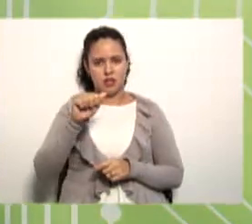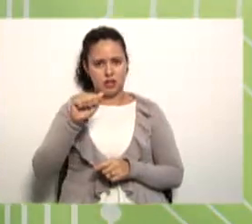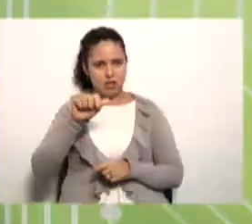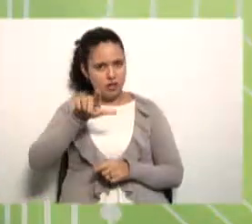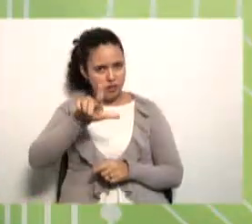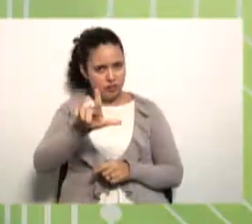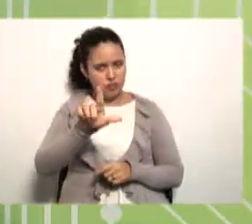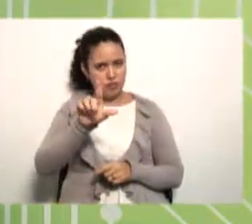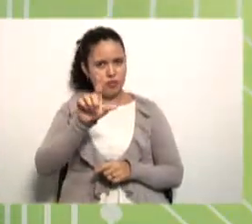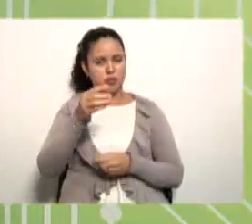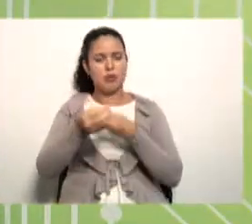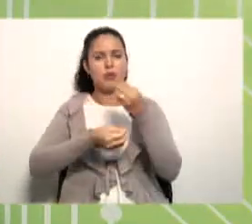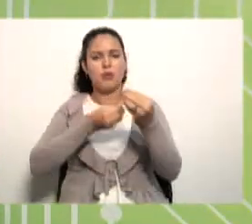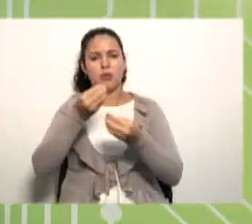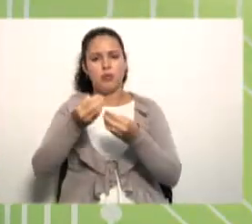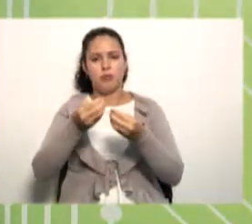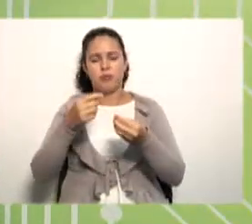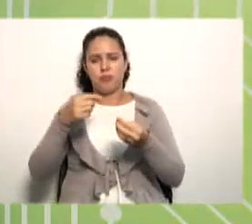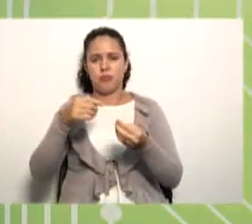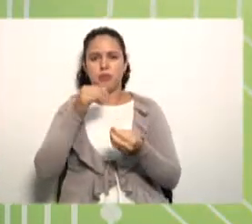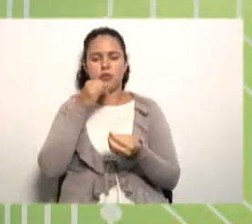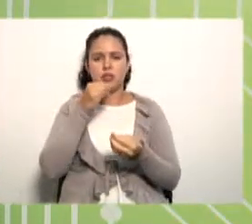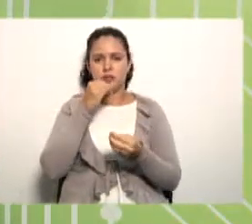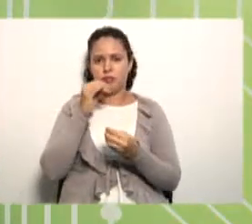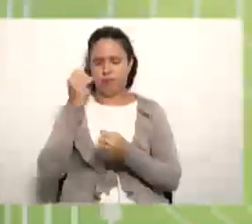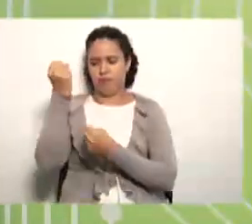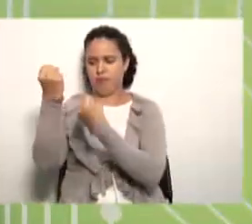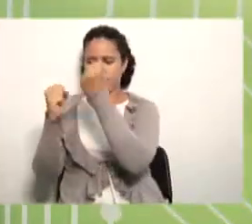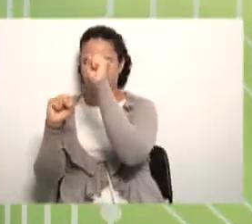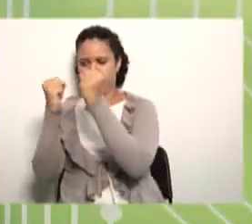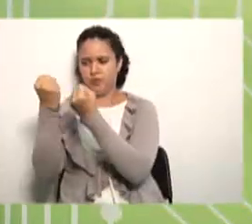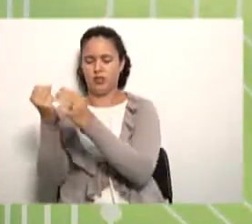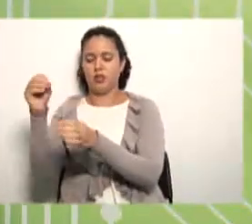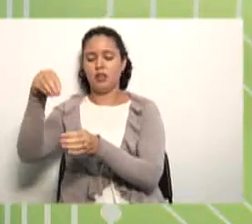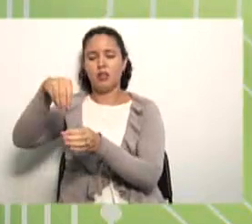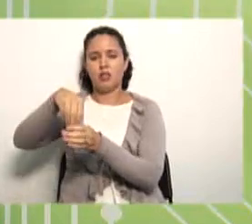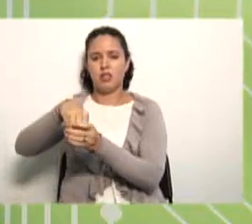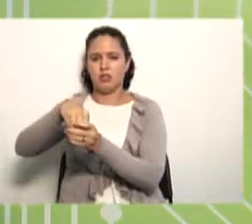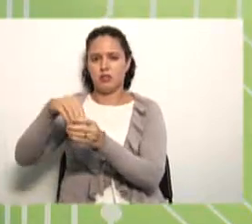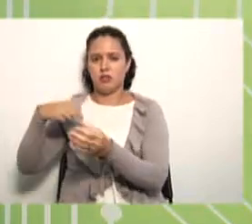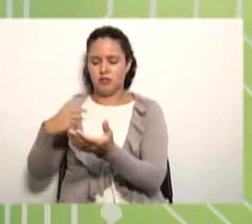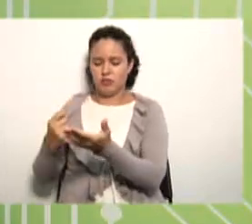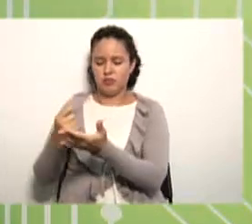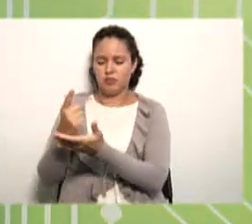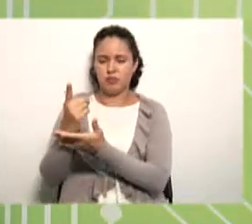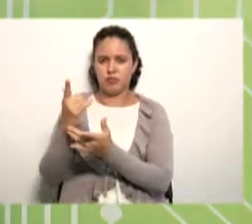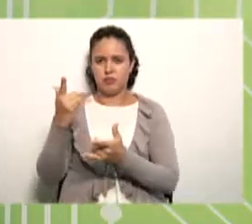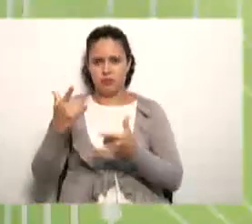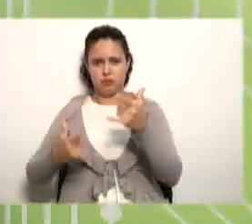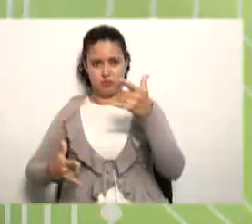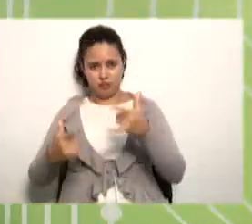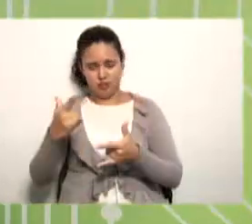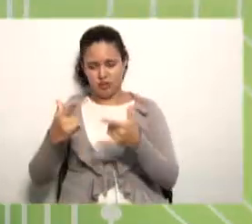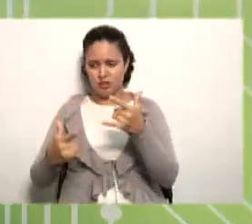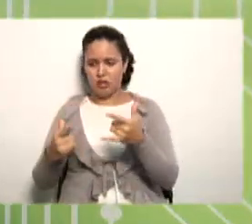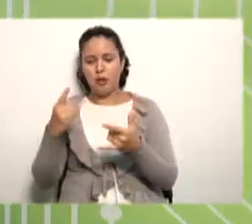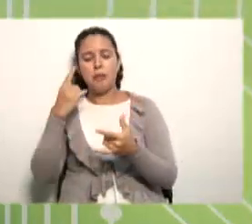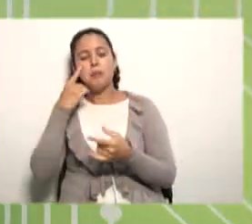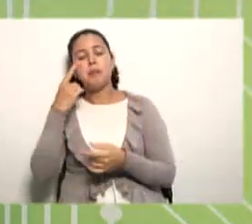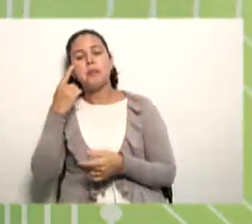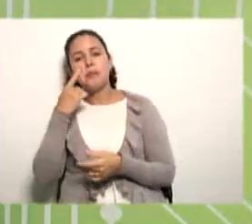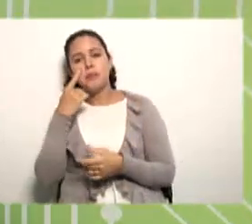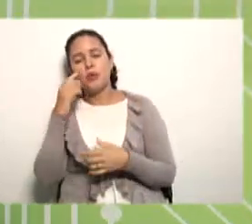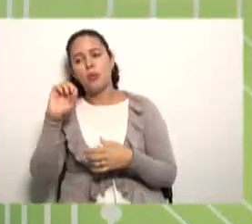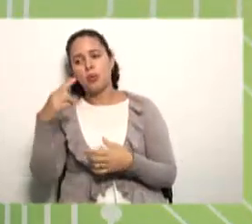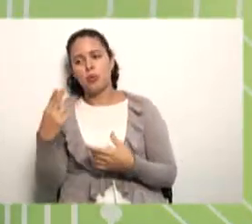minha fábrica. Funcionou bem? Deu problema? Está dando realmente o resultado esperado? Talvez eu consiga comprar um segundo, talvez